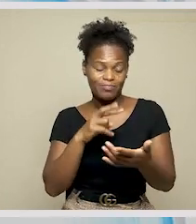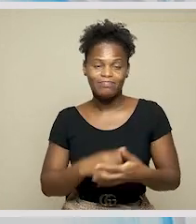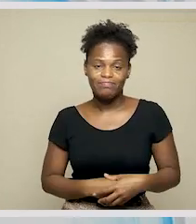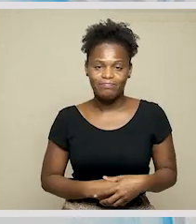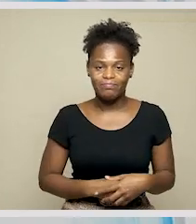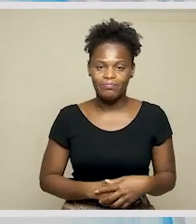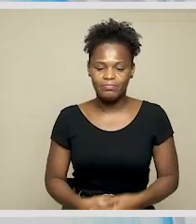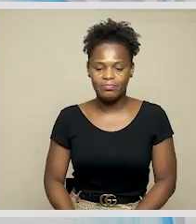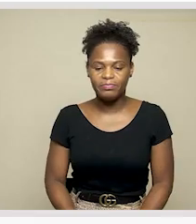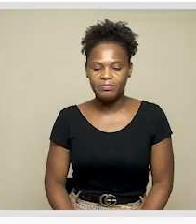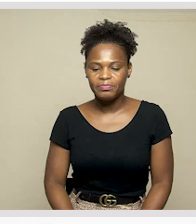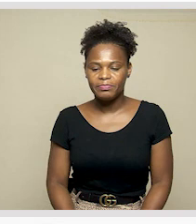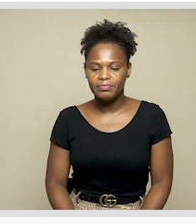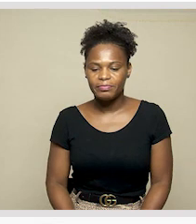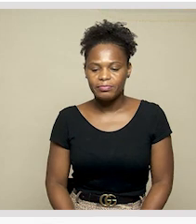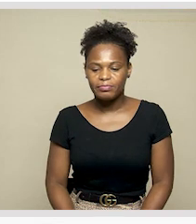e verificadas.